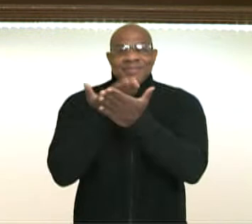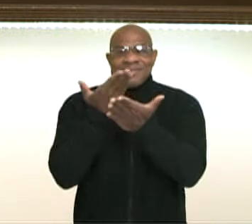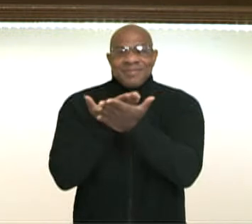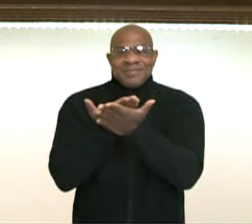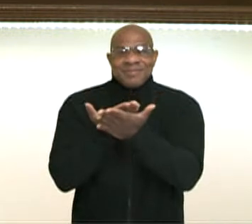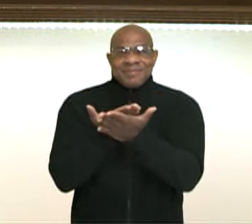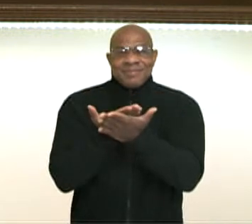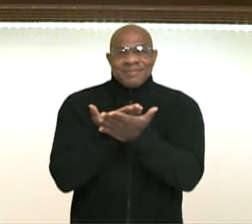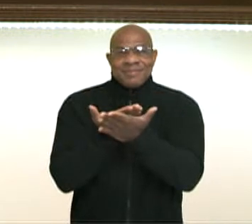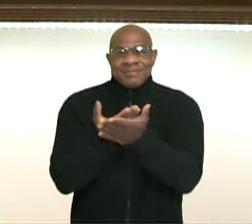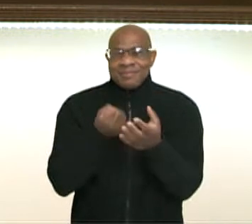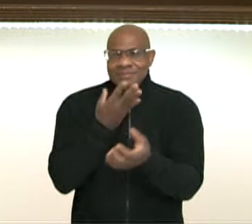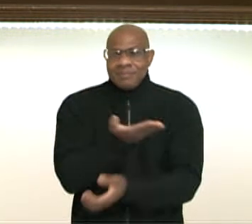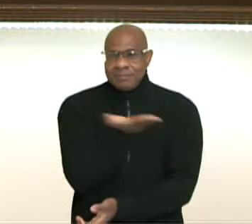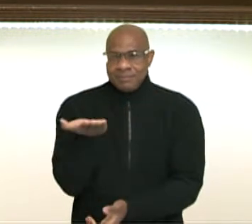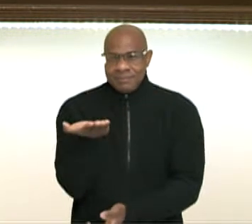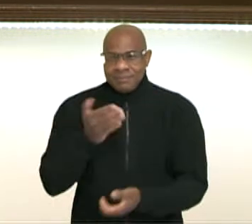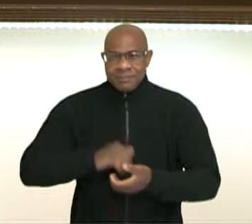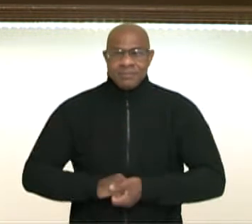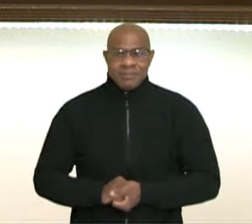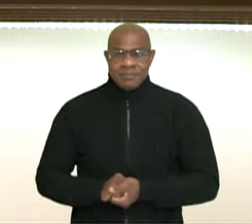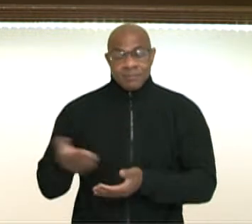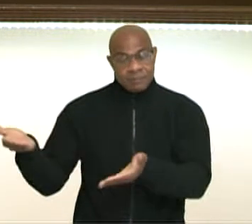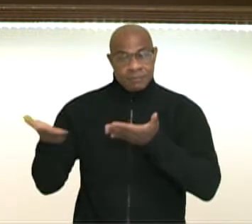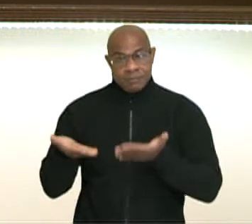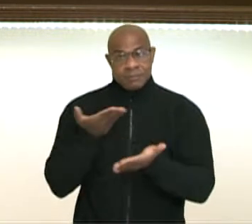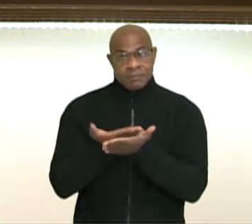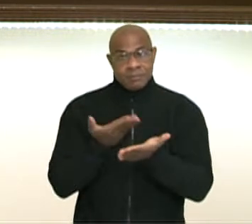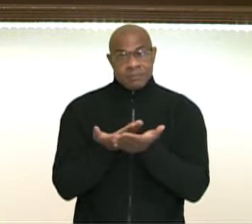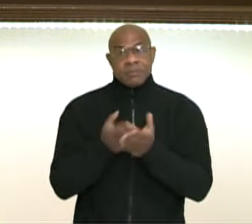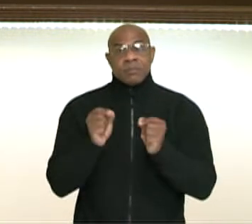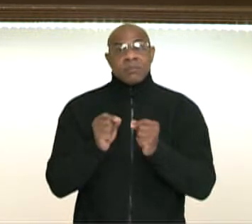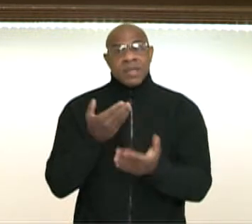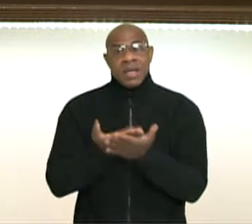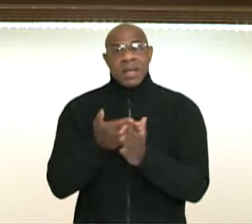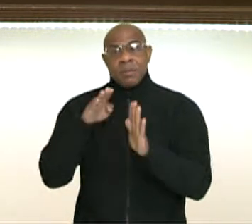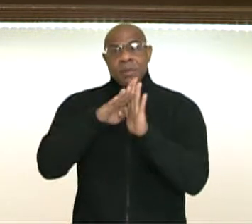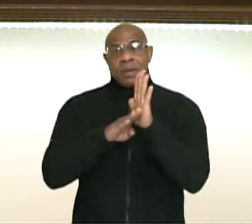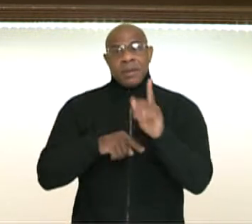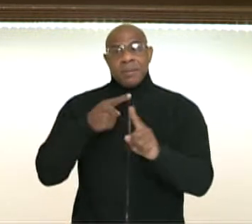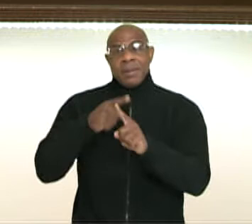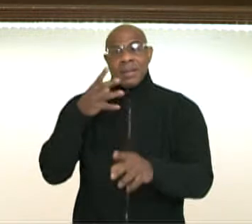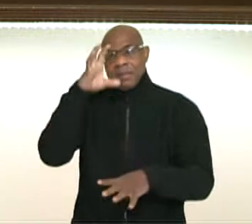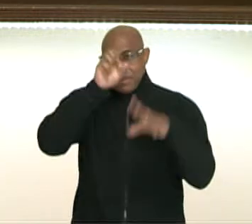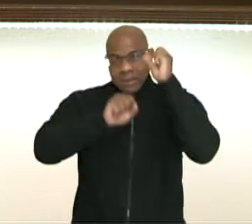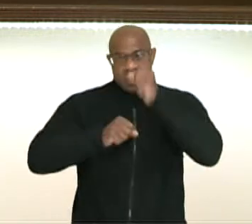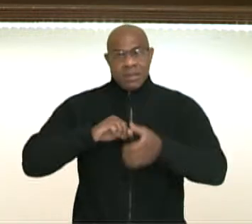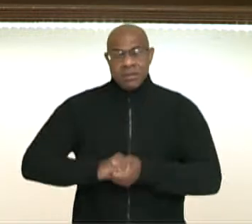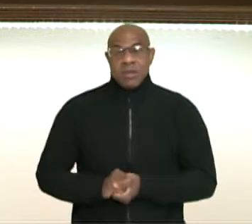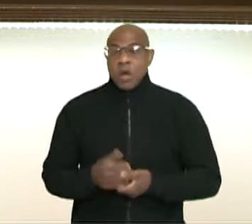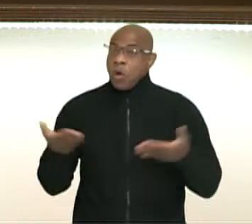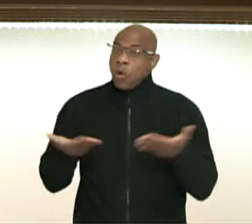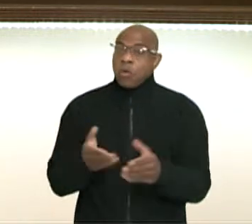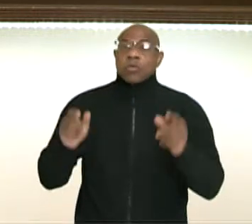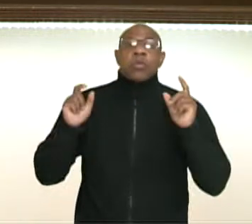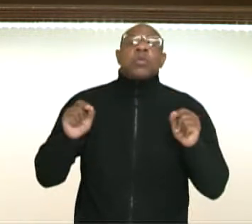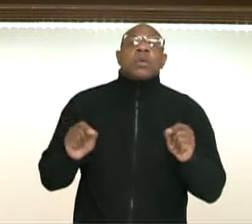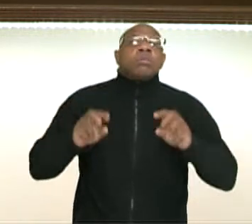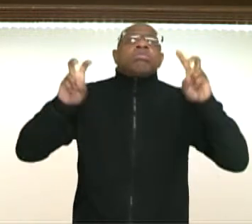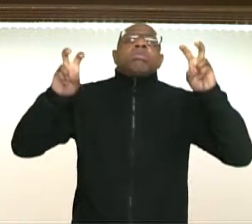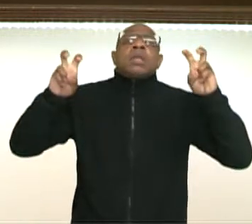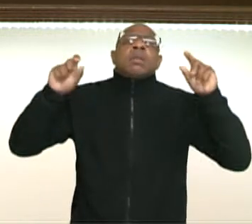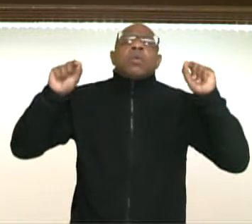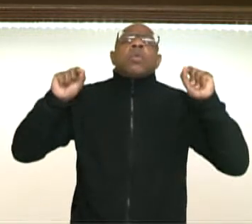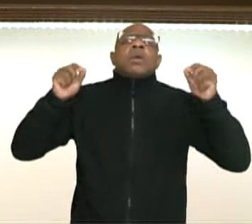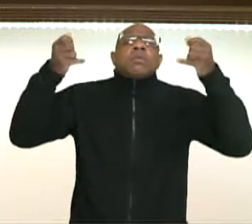estudantes! Tudo bem com vocês? Sejam muito bem-vindos a mais uma aula do programa Mais Aprendizagem. E hoje será sobre o que